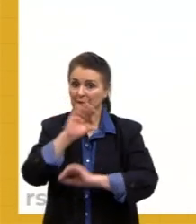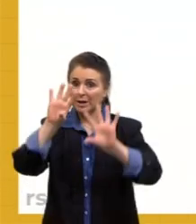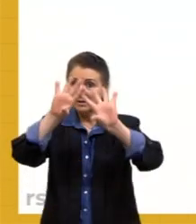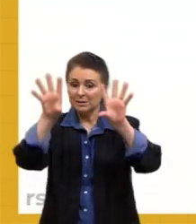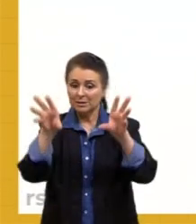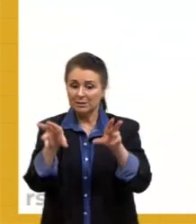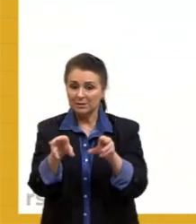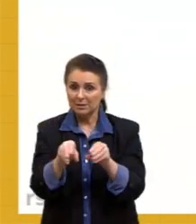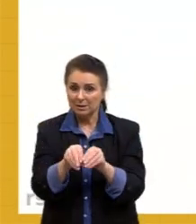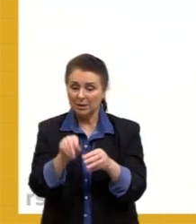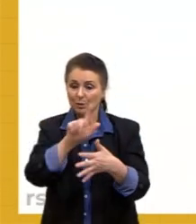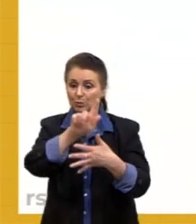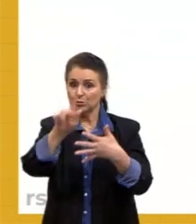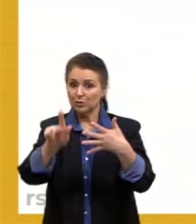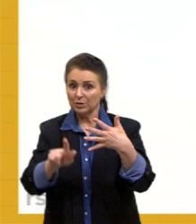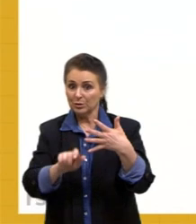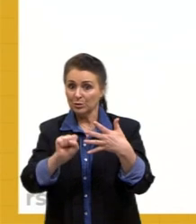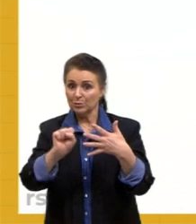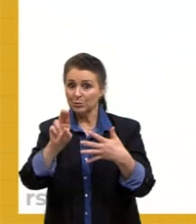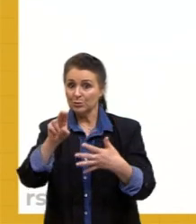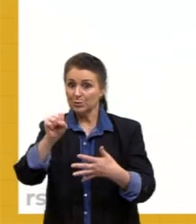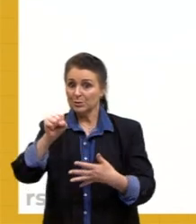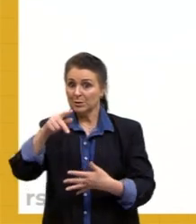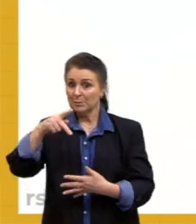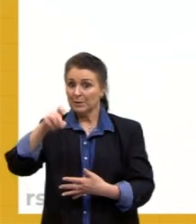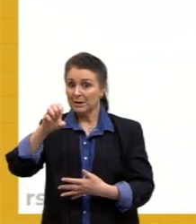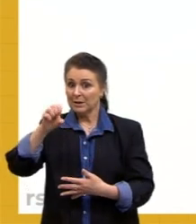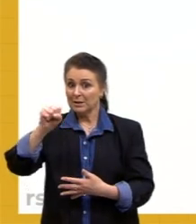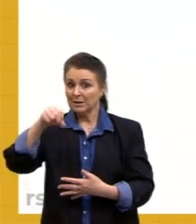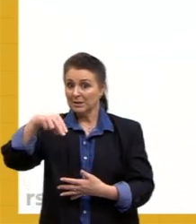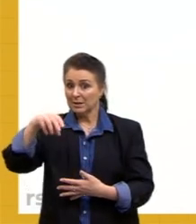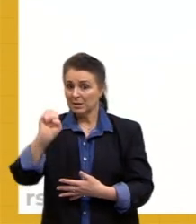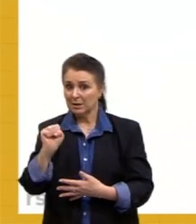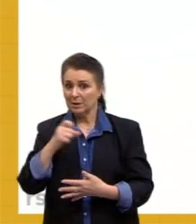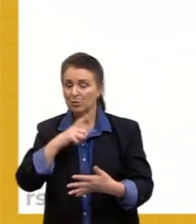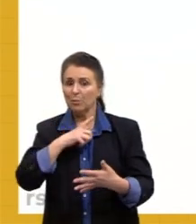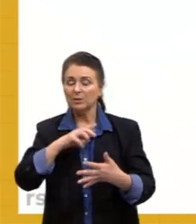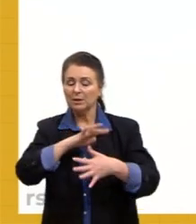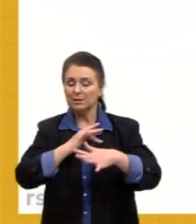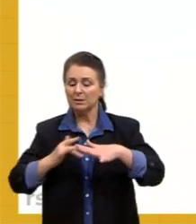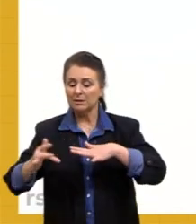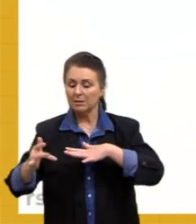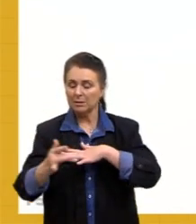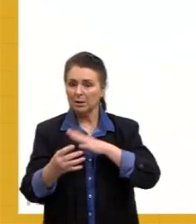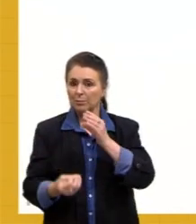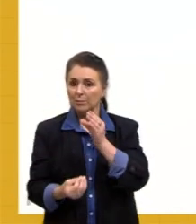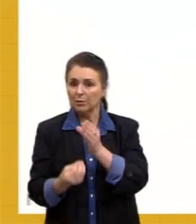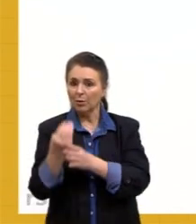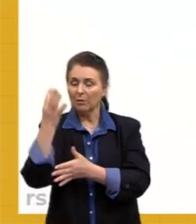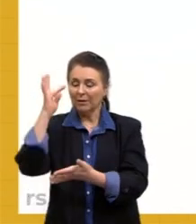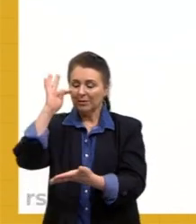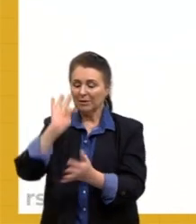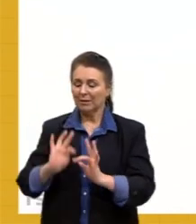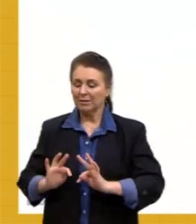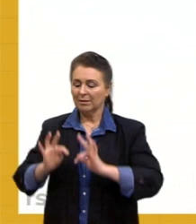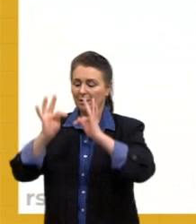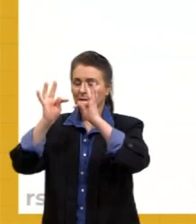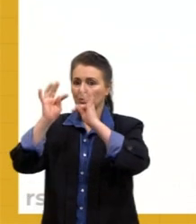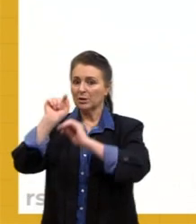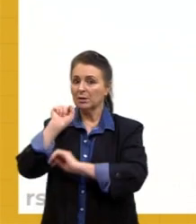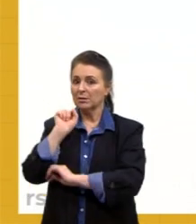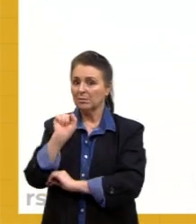definida pelos gênero suspense Isso demonstra que essa rede social pode ser uma forma de inovação tecnológica que